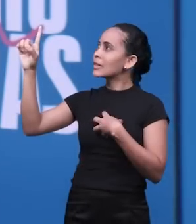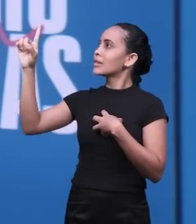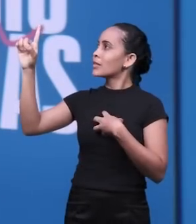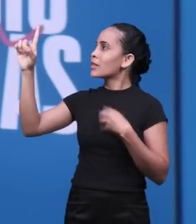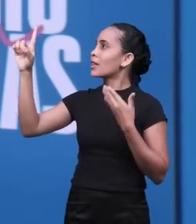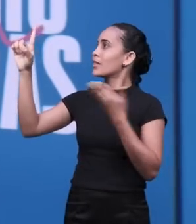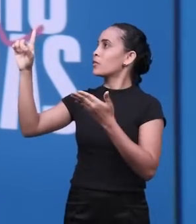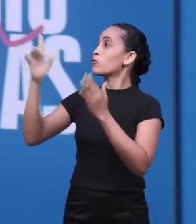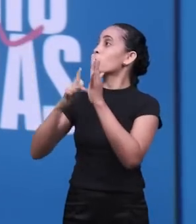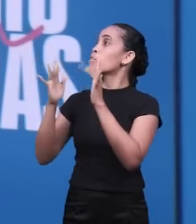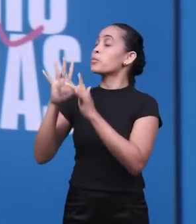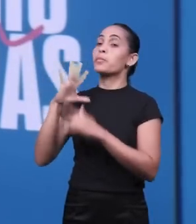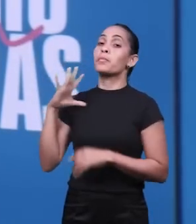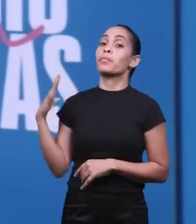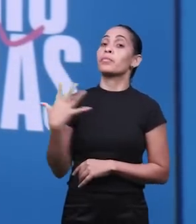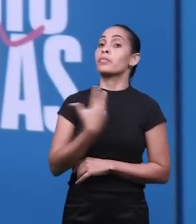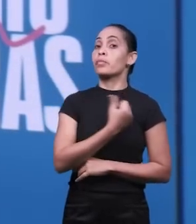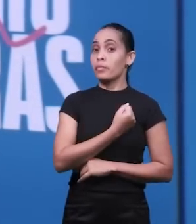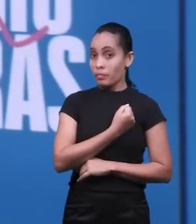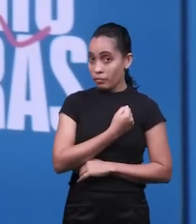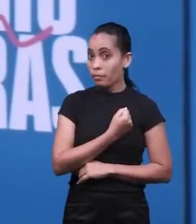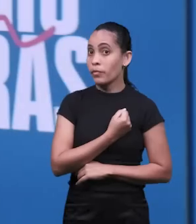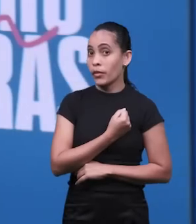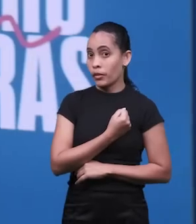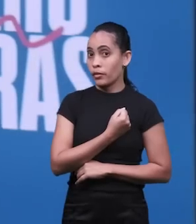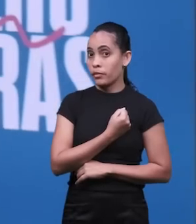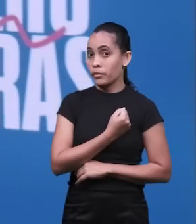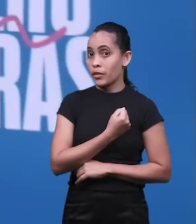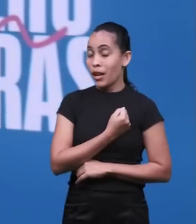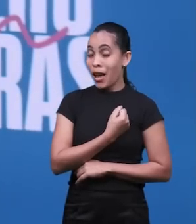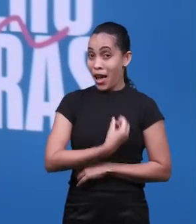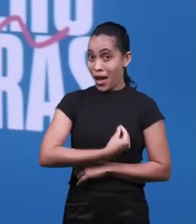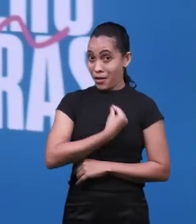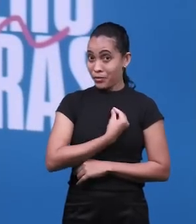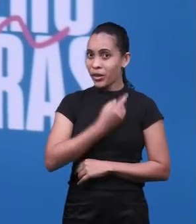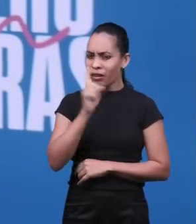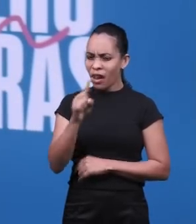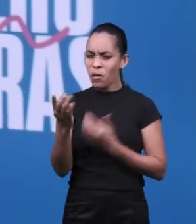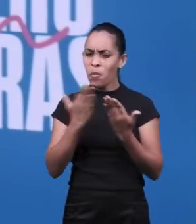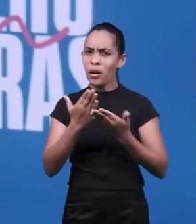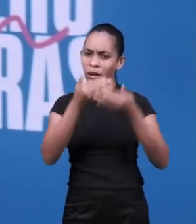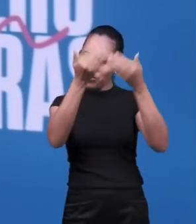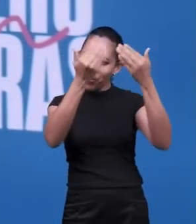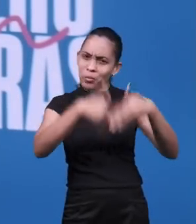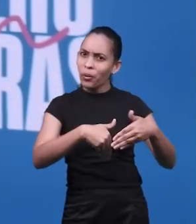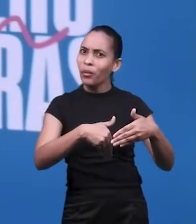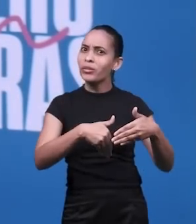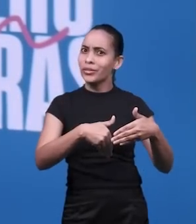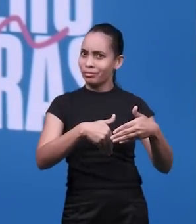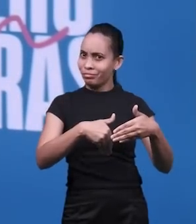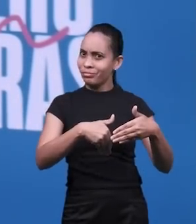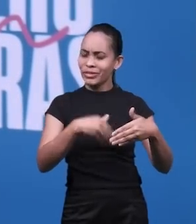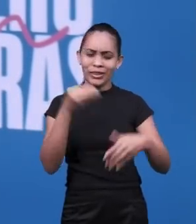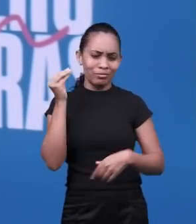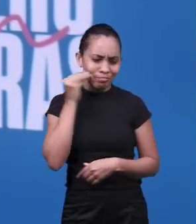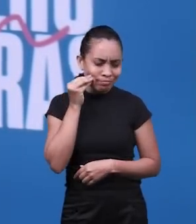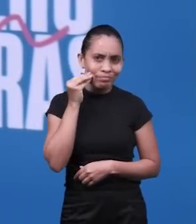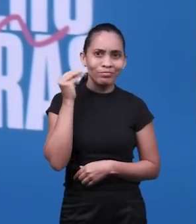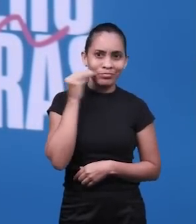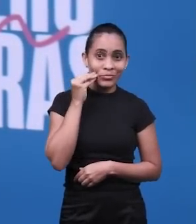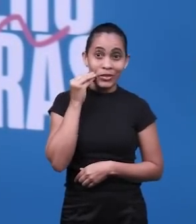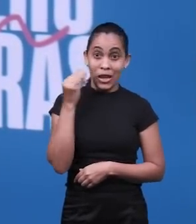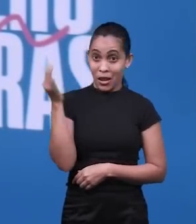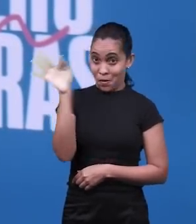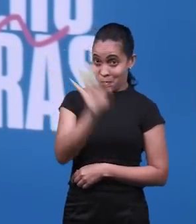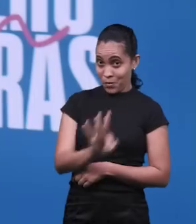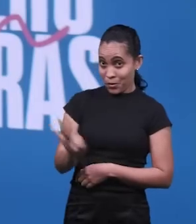Deus, conhecer o Salvador, porque veja, a vida é uma prova. A vida é cheia de testes. Na faculdade